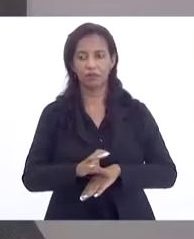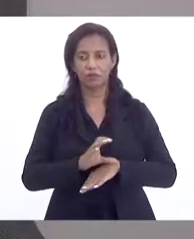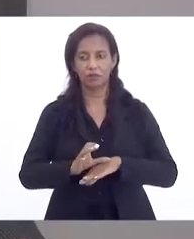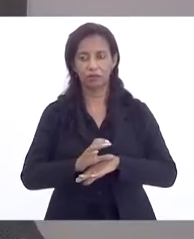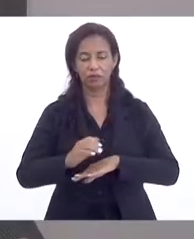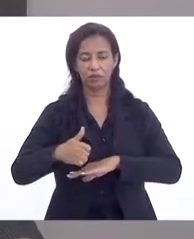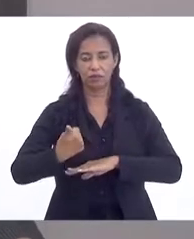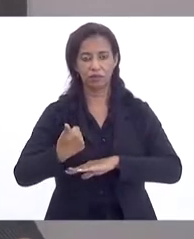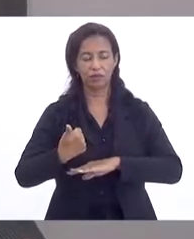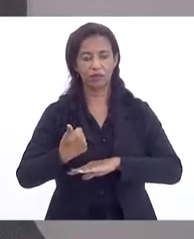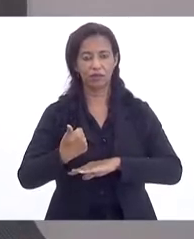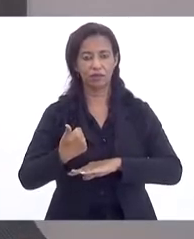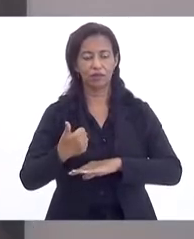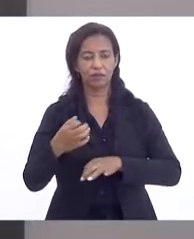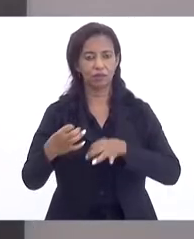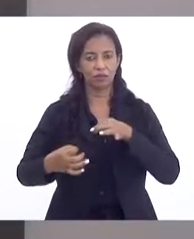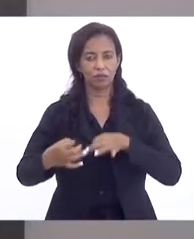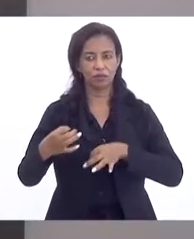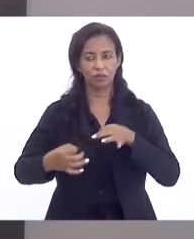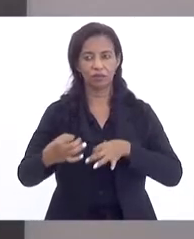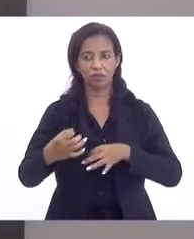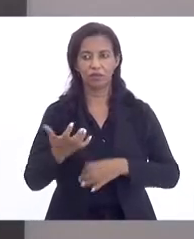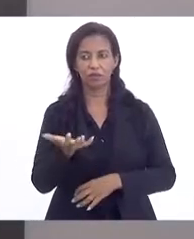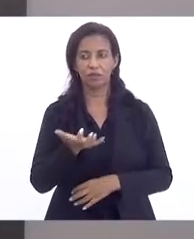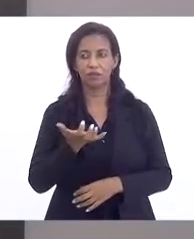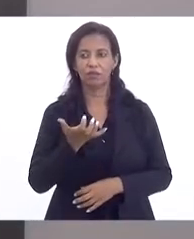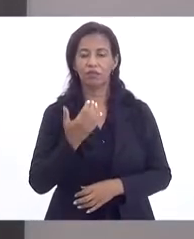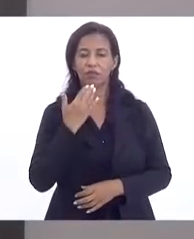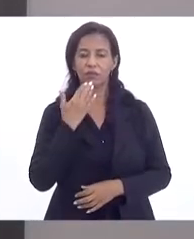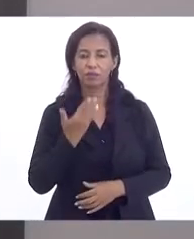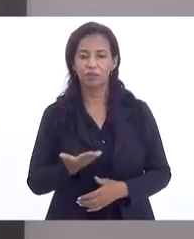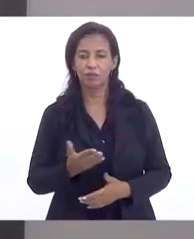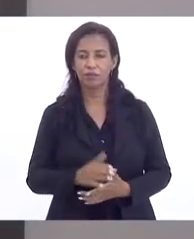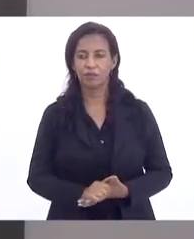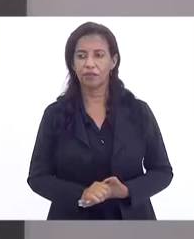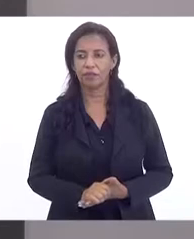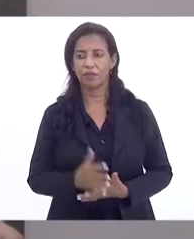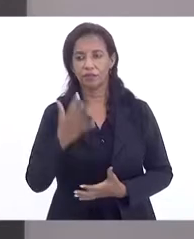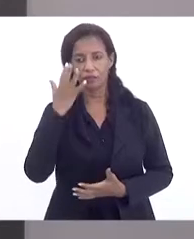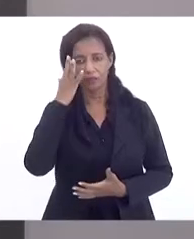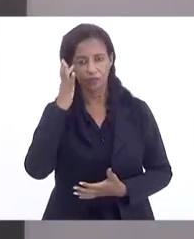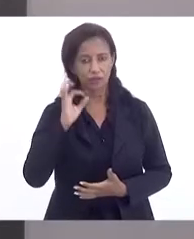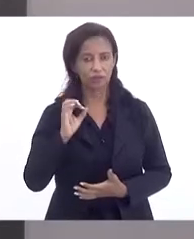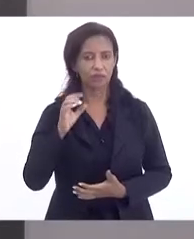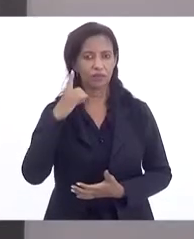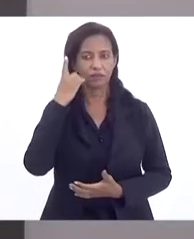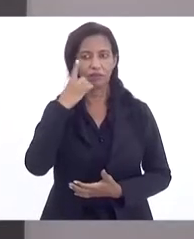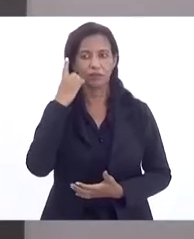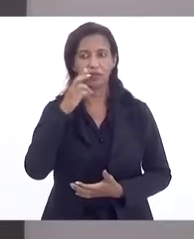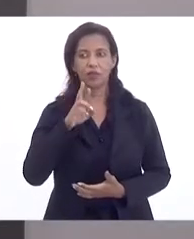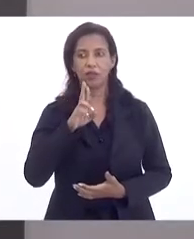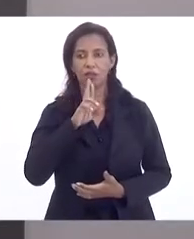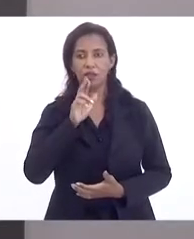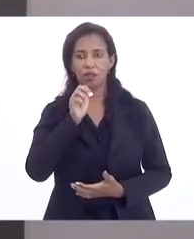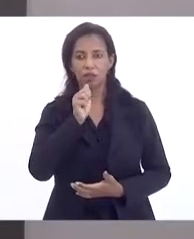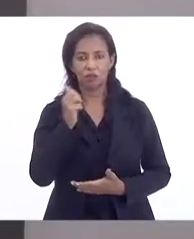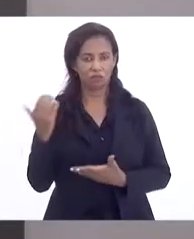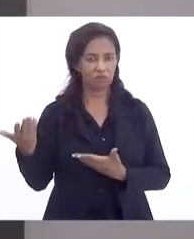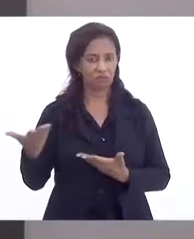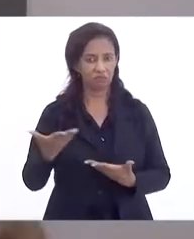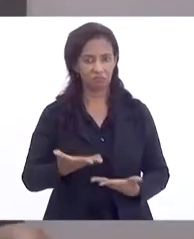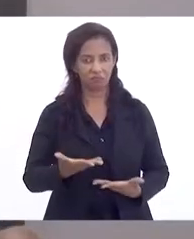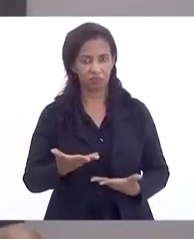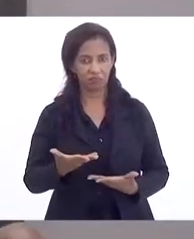constitucionalidade, legalidade e juridicidade. Eu queria só solicitar, não sei se o deputado Rodrigo Amorim vem.